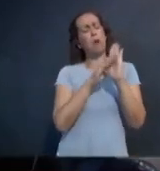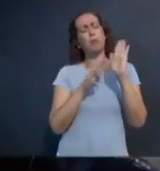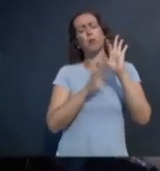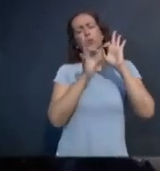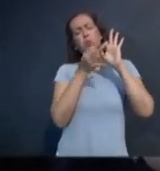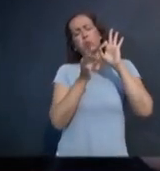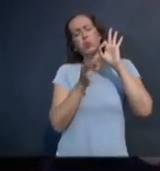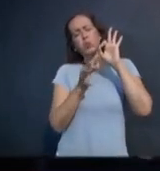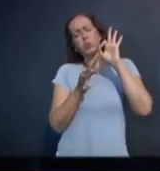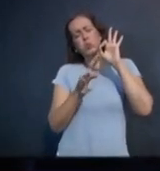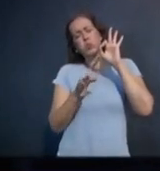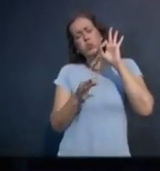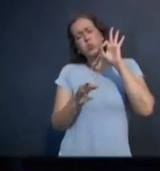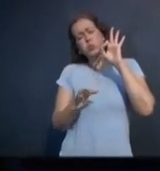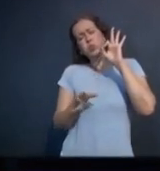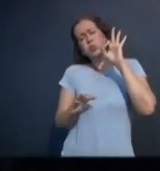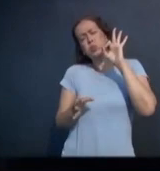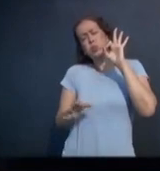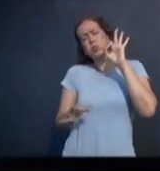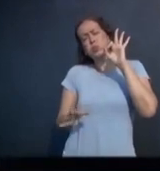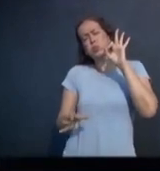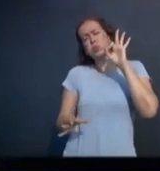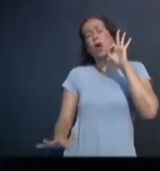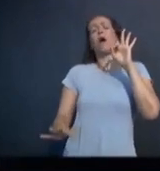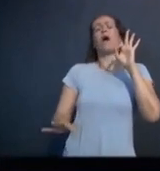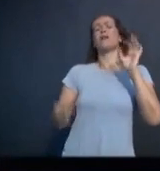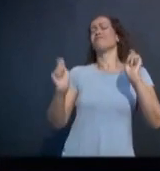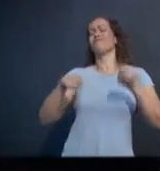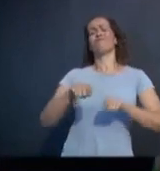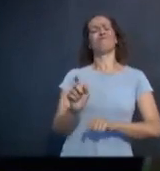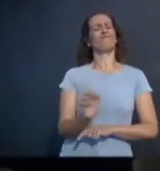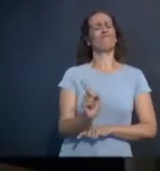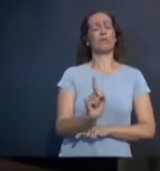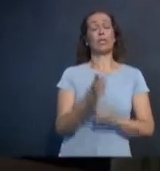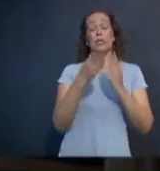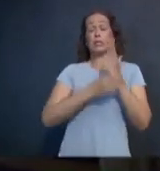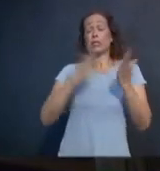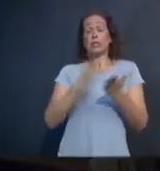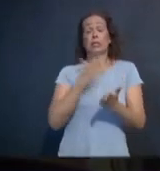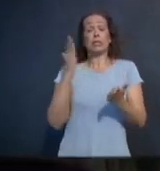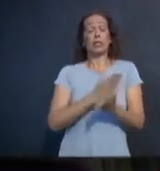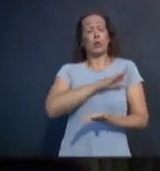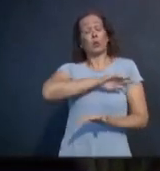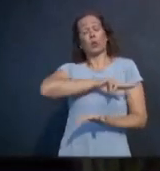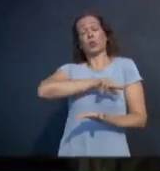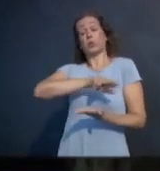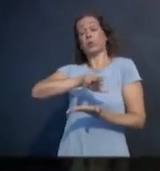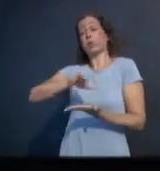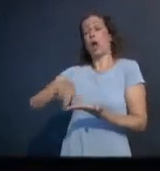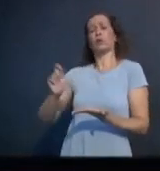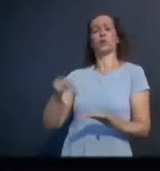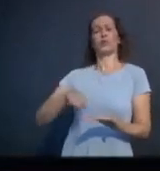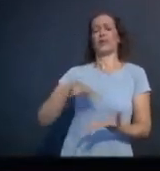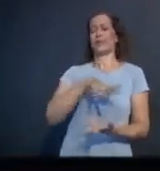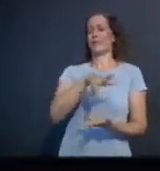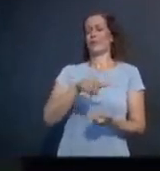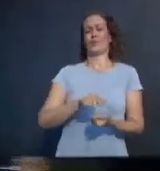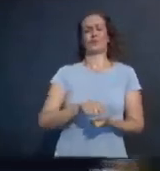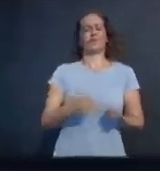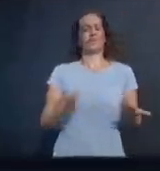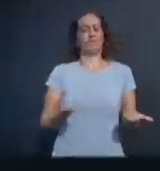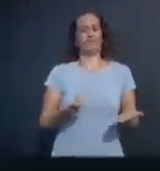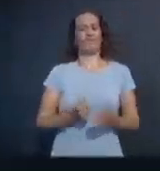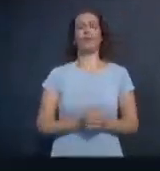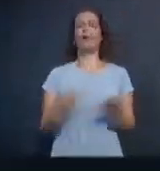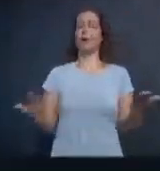uma, creio eu que nem no mundo inteiro caberiam os livros que seriam escritos. Hoje,